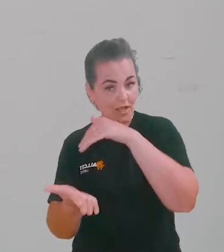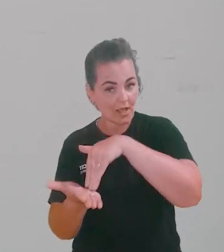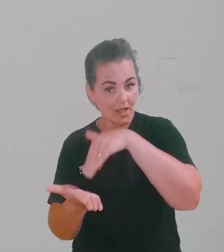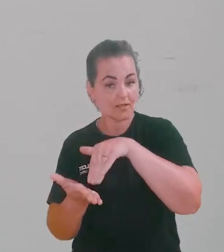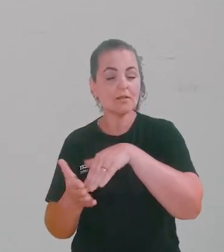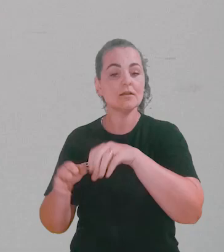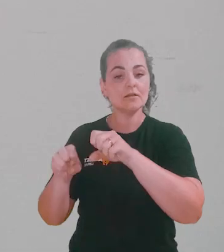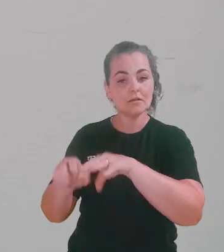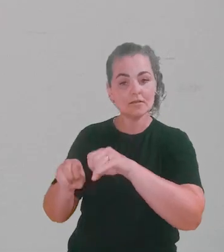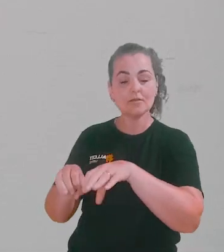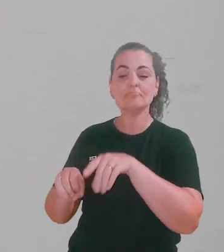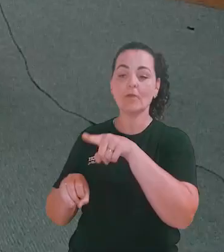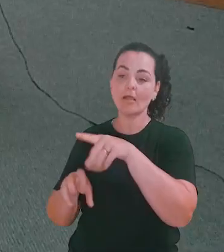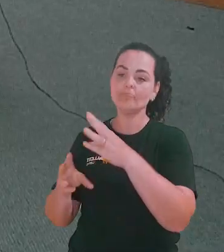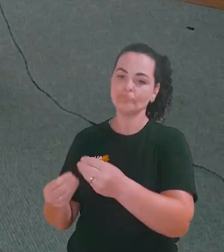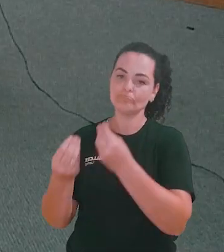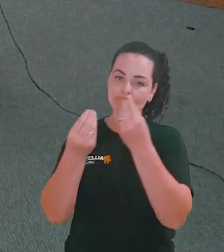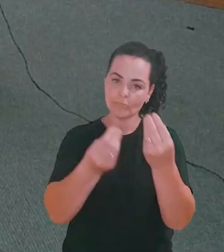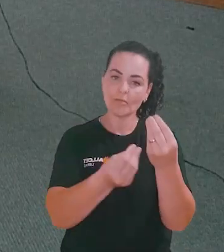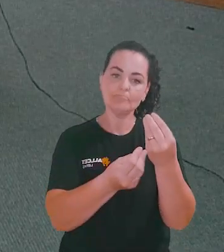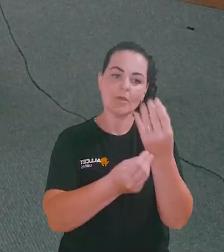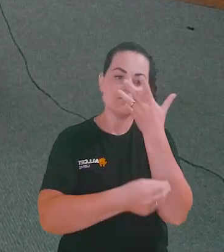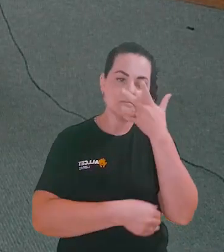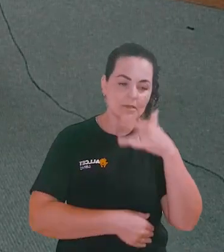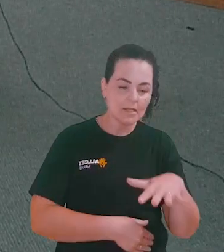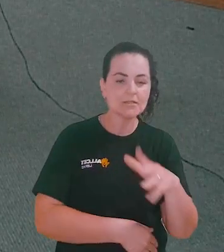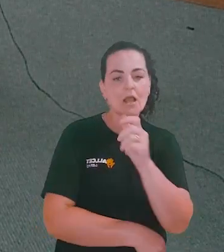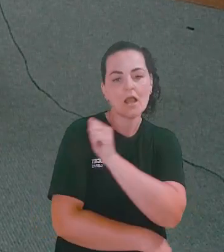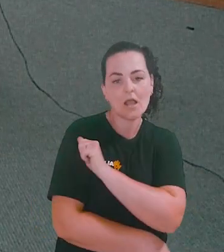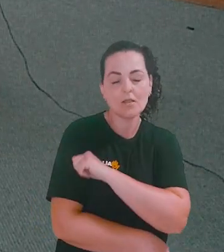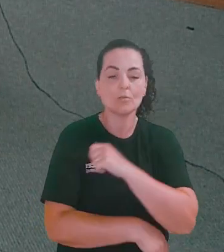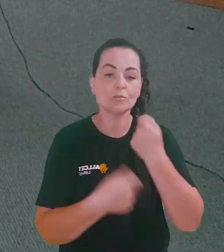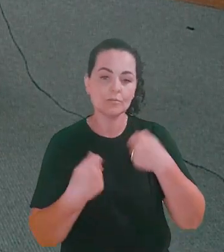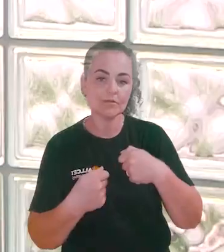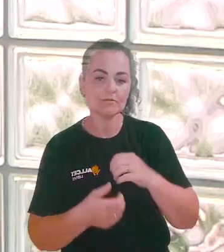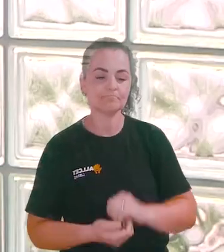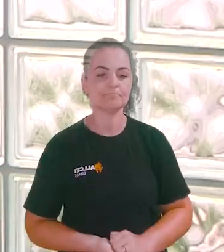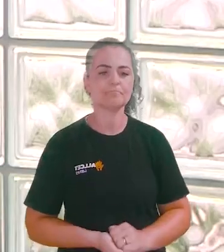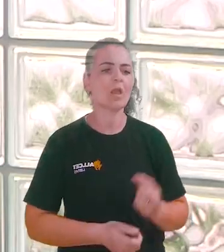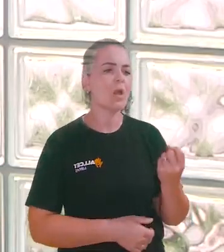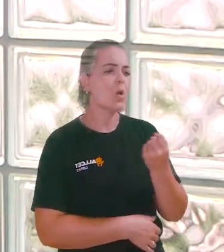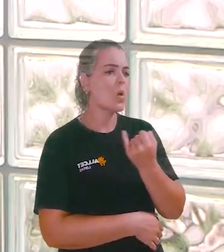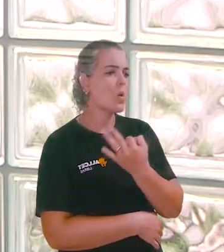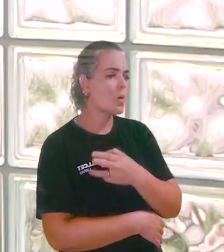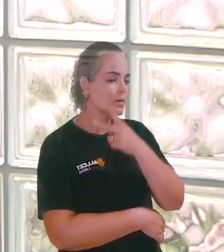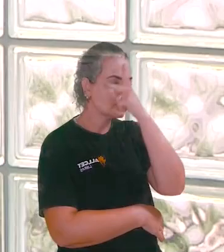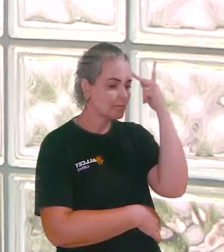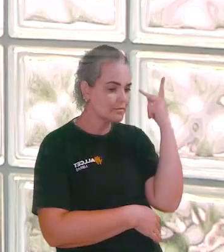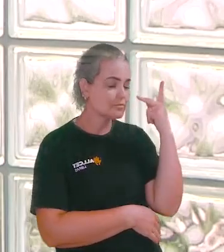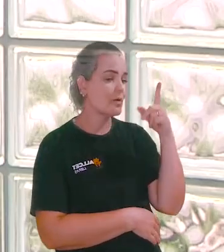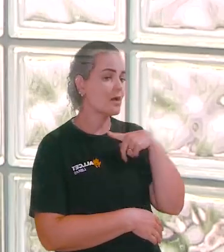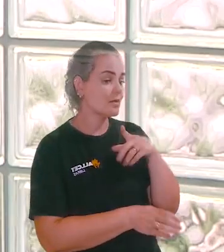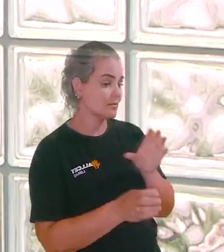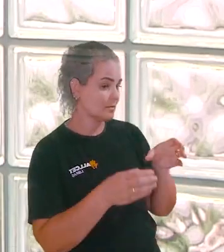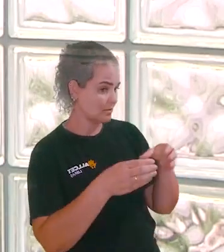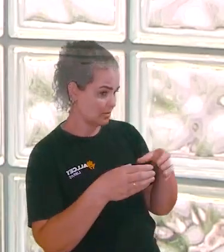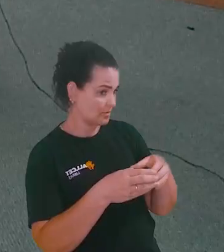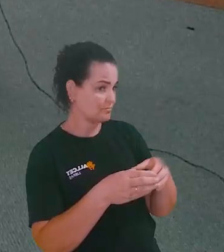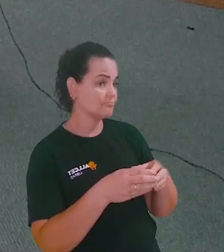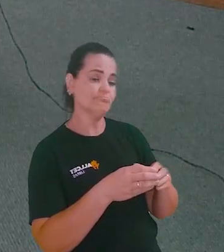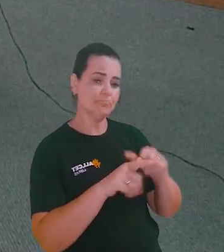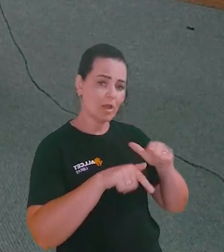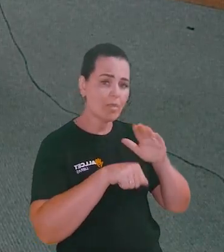as crianças e adolescentes que precisam. Quantas empresas e profissionais estão envolvidas nas atividades desenvolvidas pelo